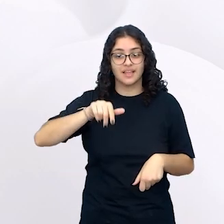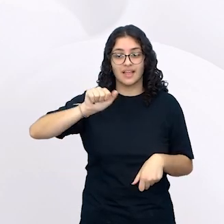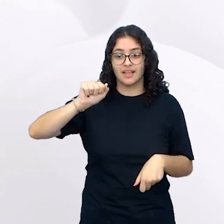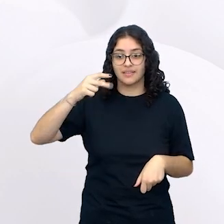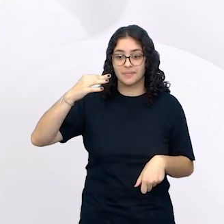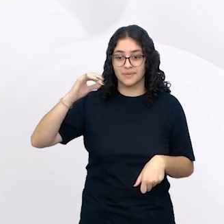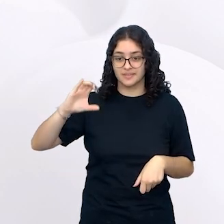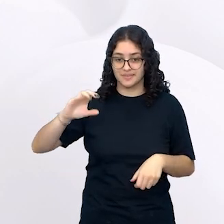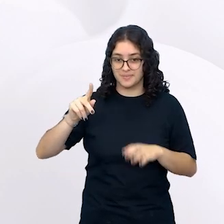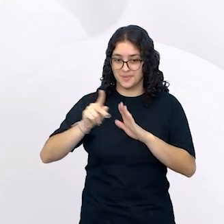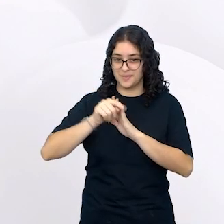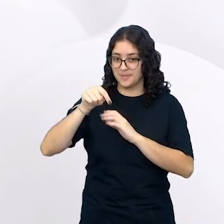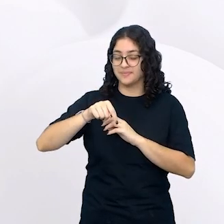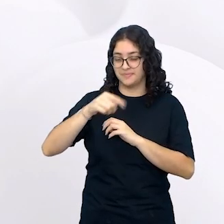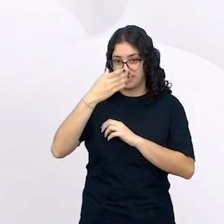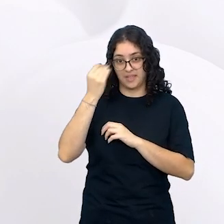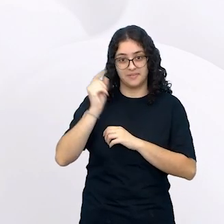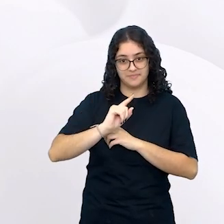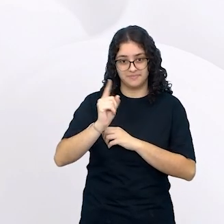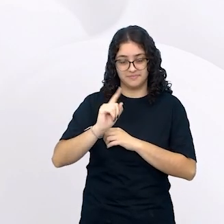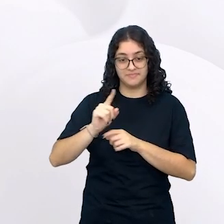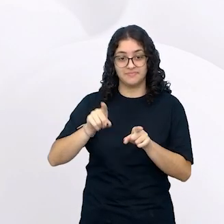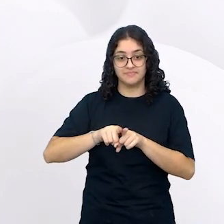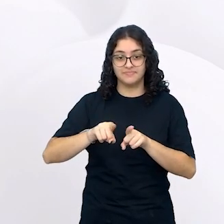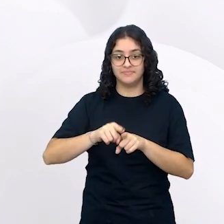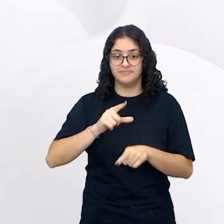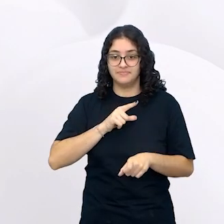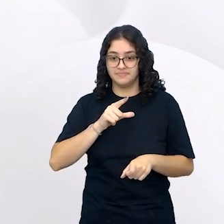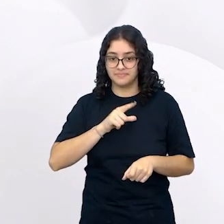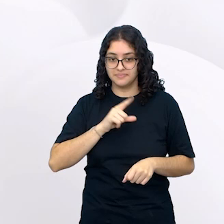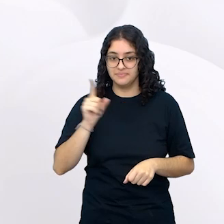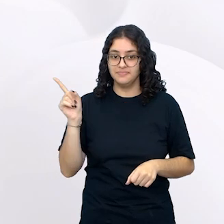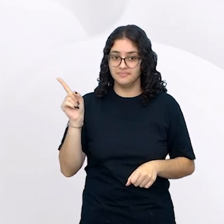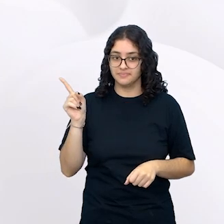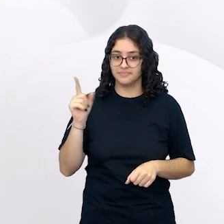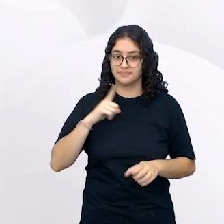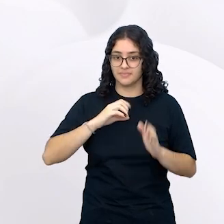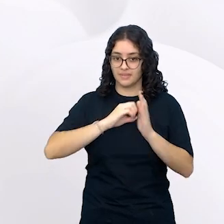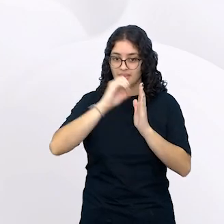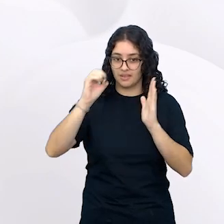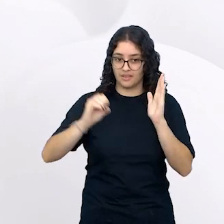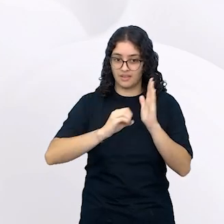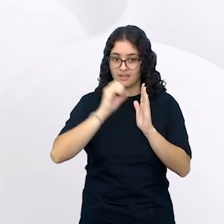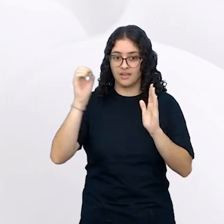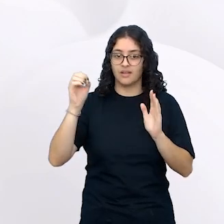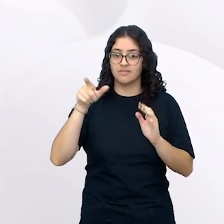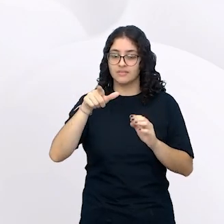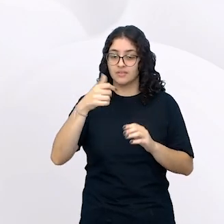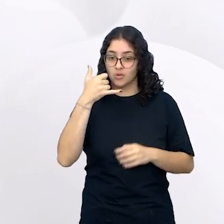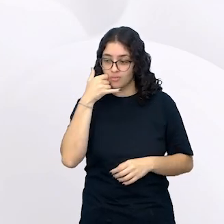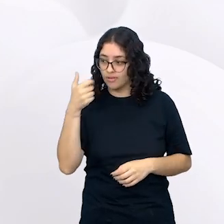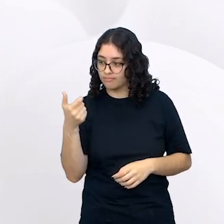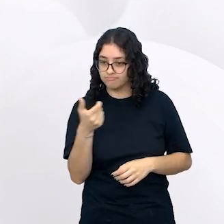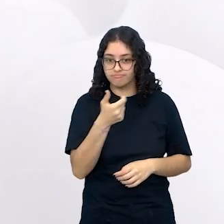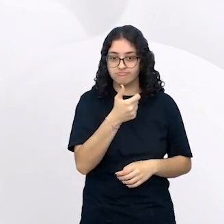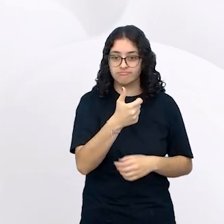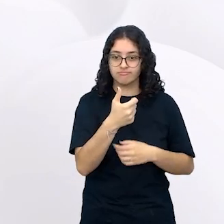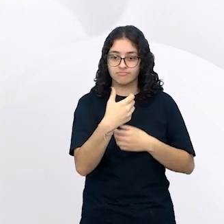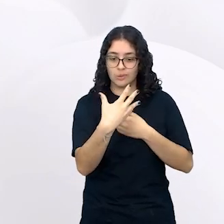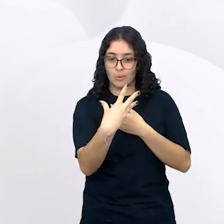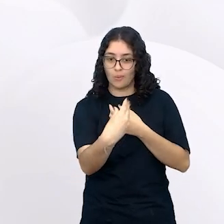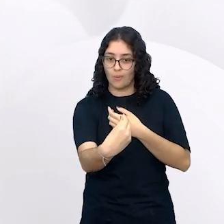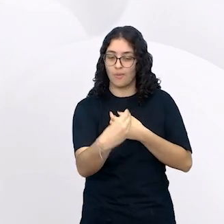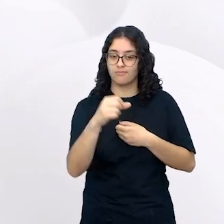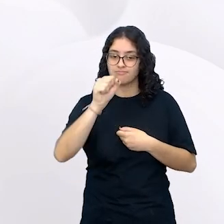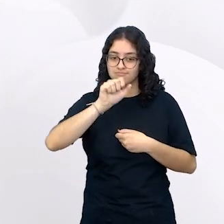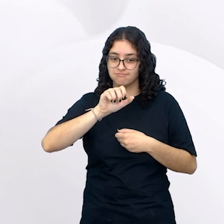sede, ok? E como também a programação do centro de mídias, que é só apontar a câmera do seu